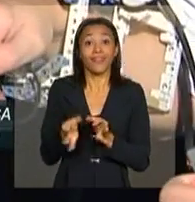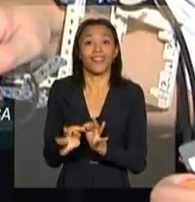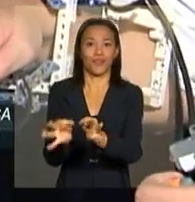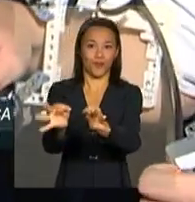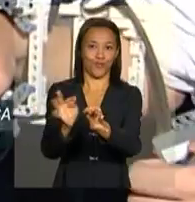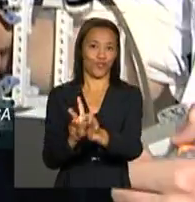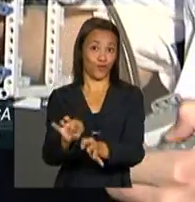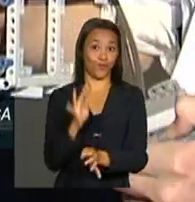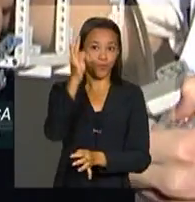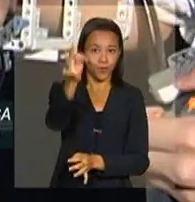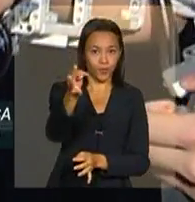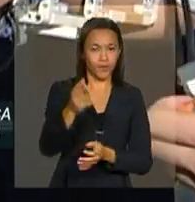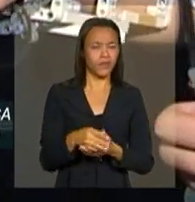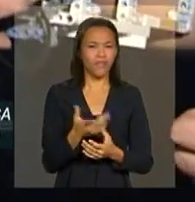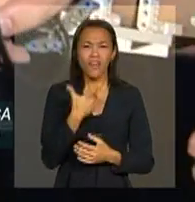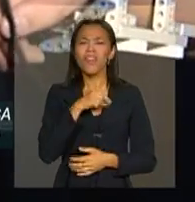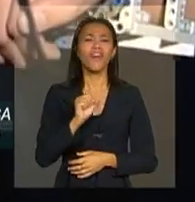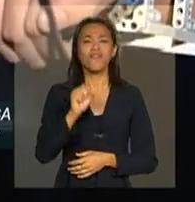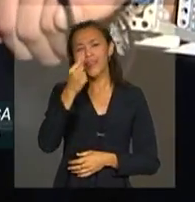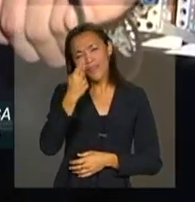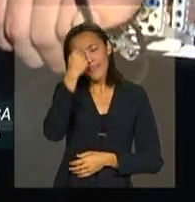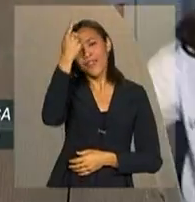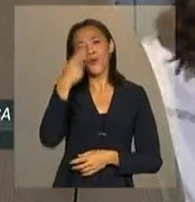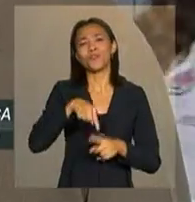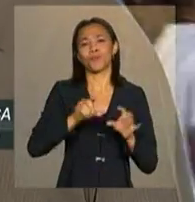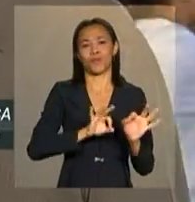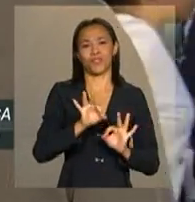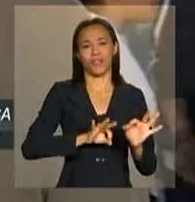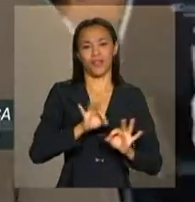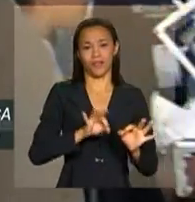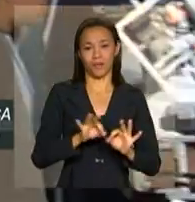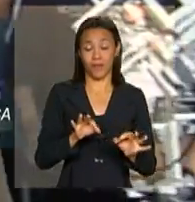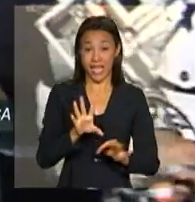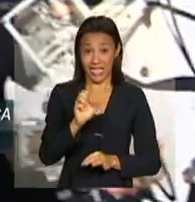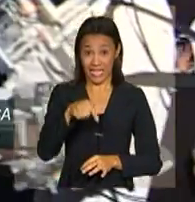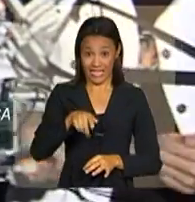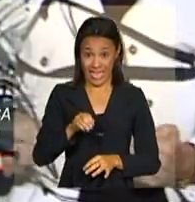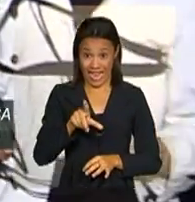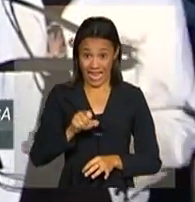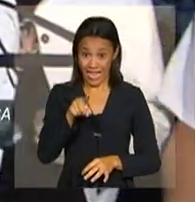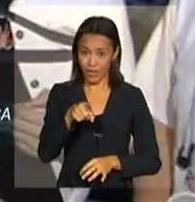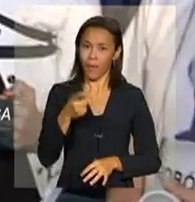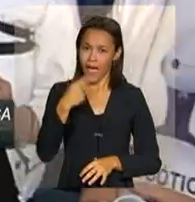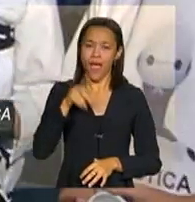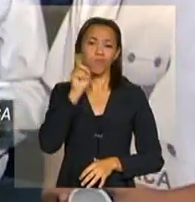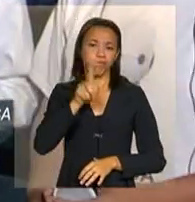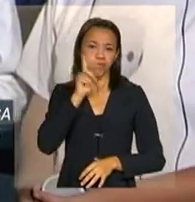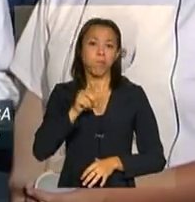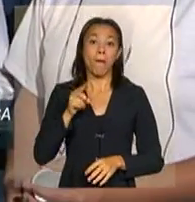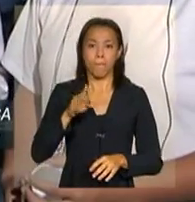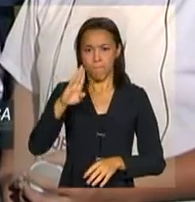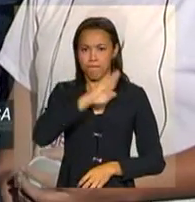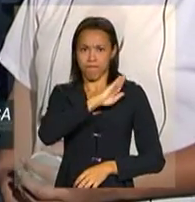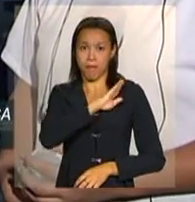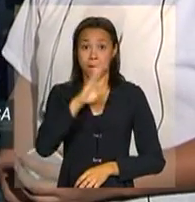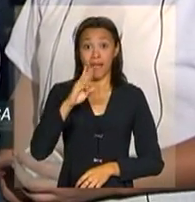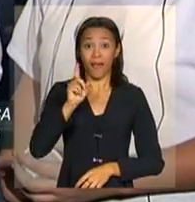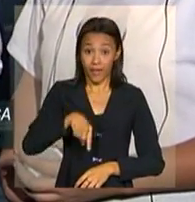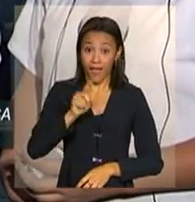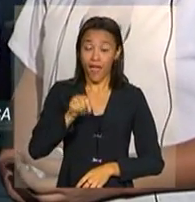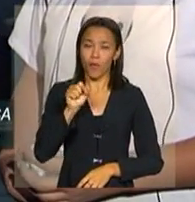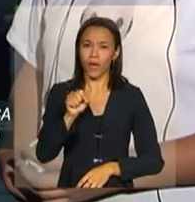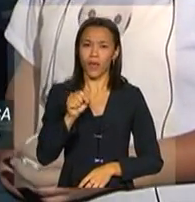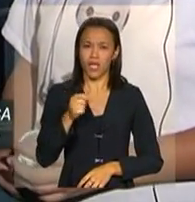futuro. E de onde veio a inspiração para esse projeto? O exoesqueleto veio de um projeto norte-americano militar, que é uma armadura